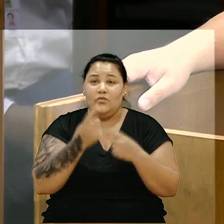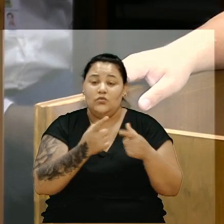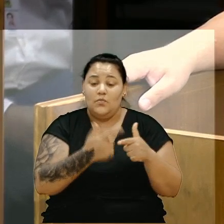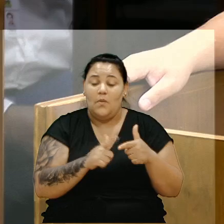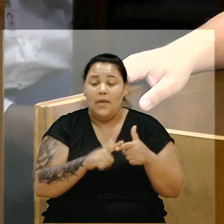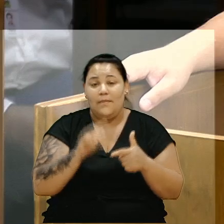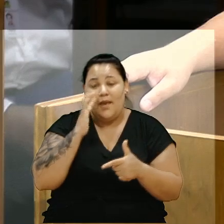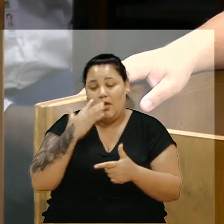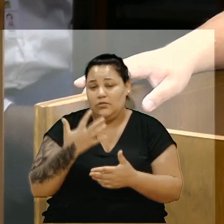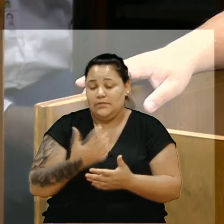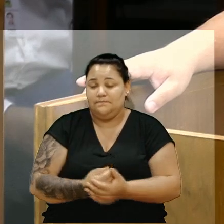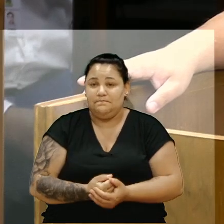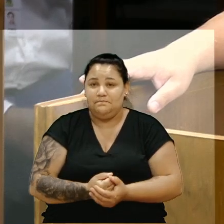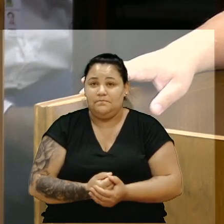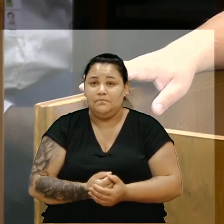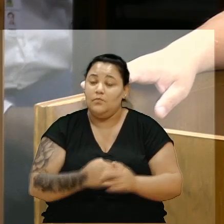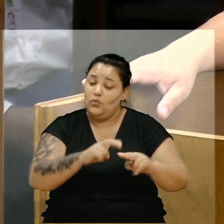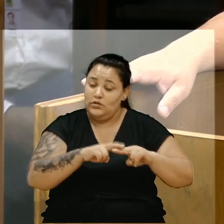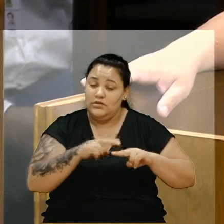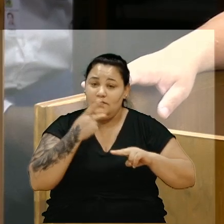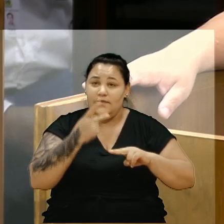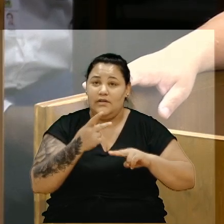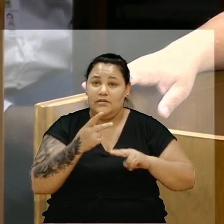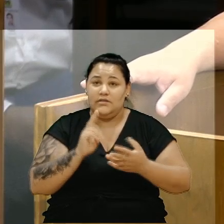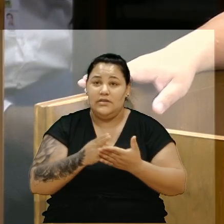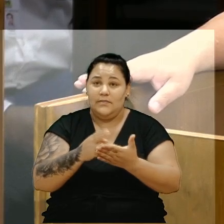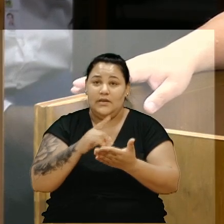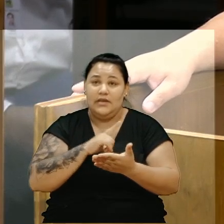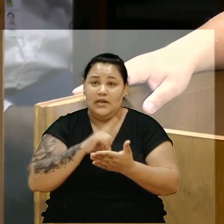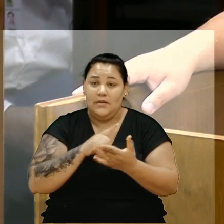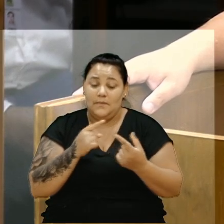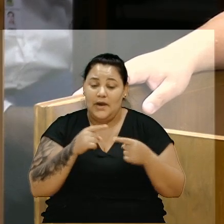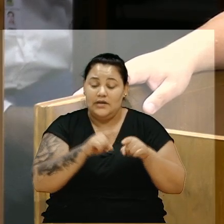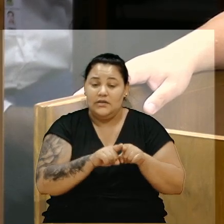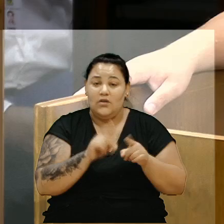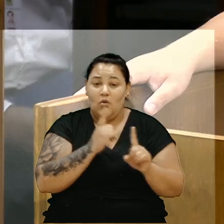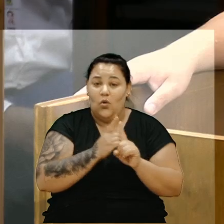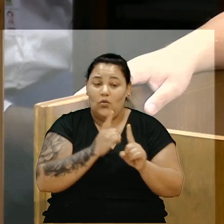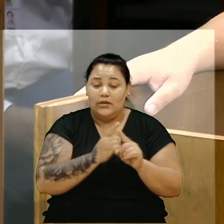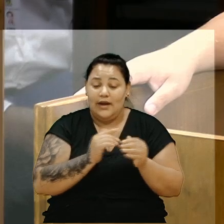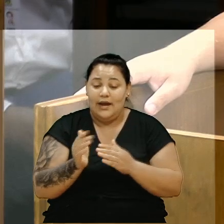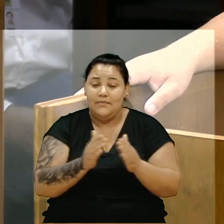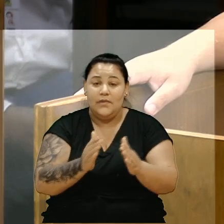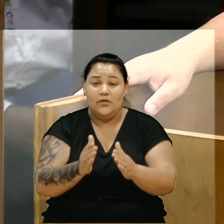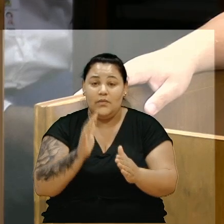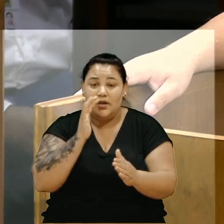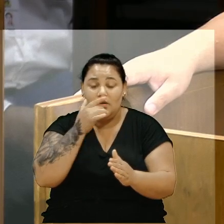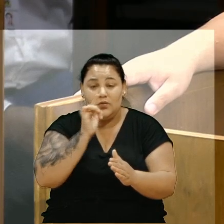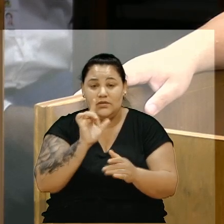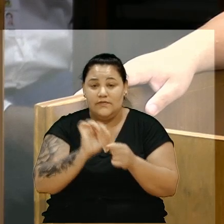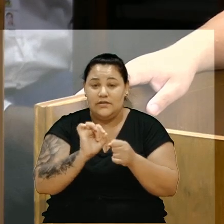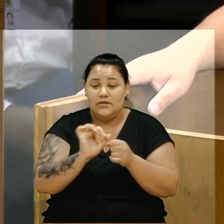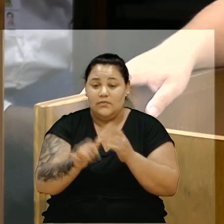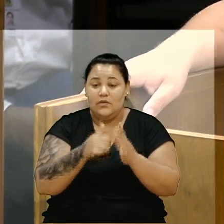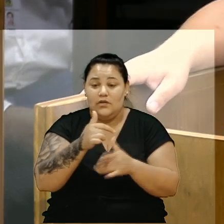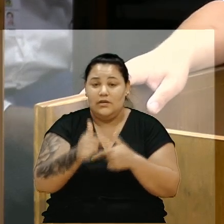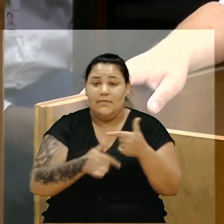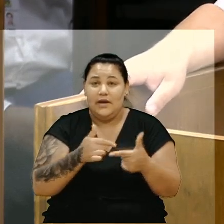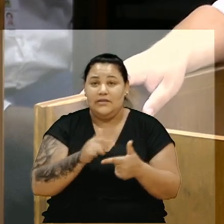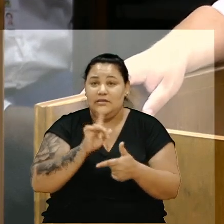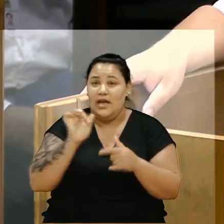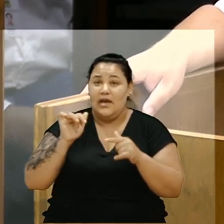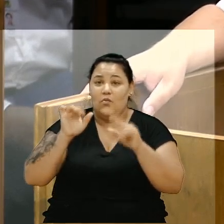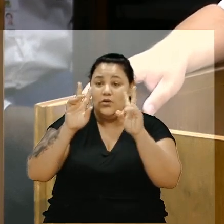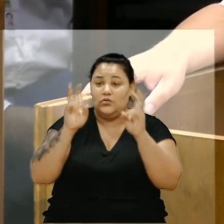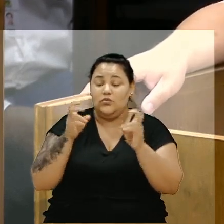aconteçam. E por isso que eu digo, me tenham sempre como um parceiro de buscar os caminhos para que as coisas aconteçam. Independente se é minha pauta ou não. Assim como eu